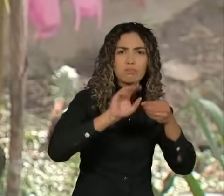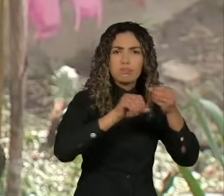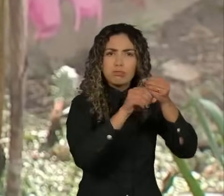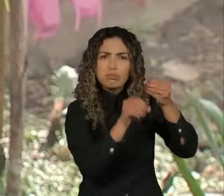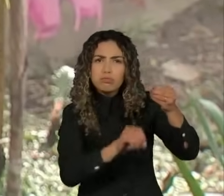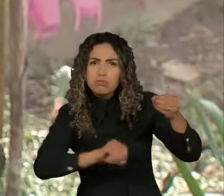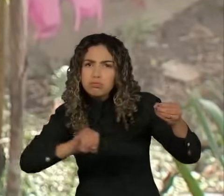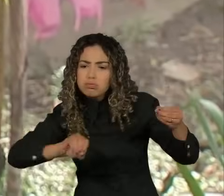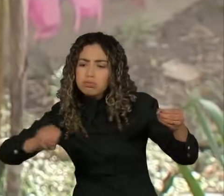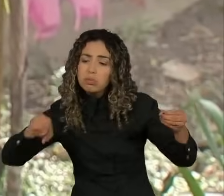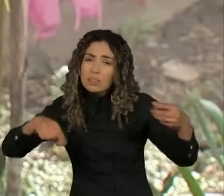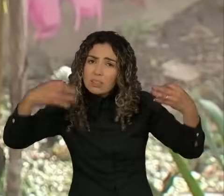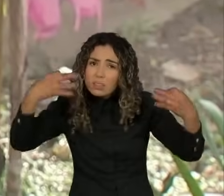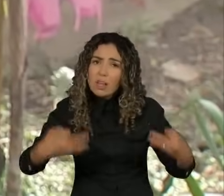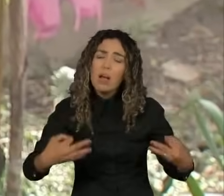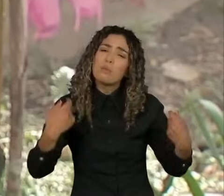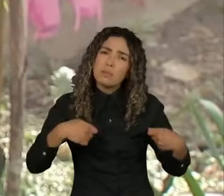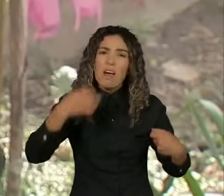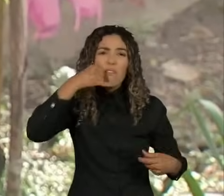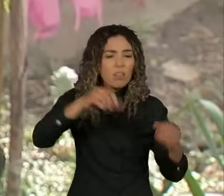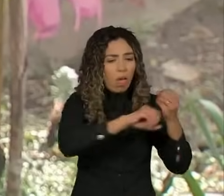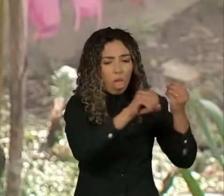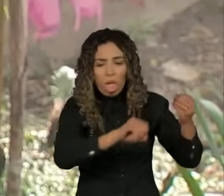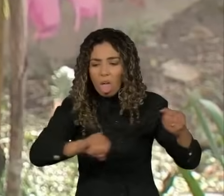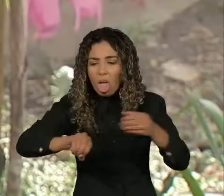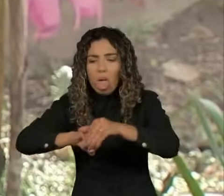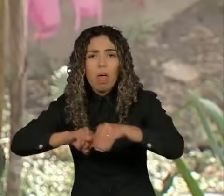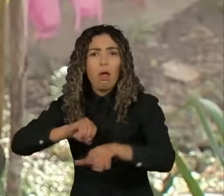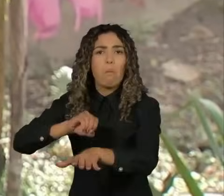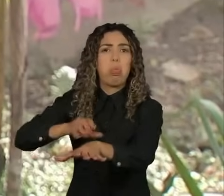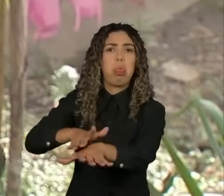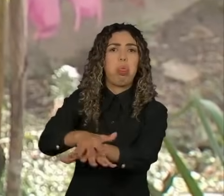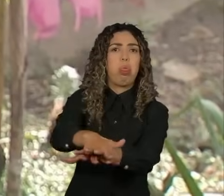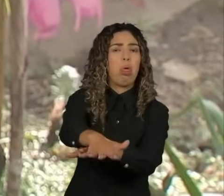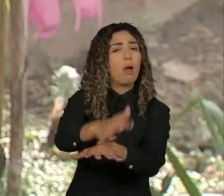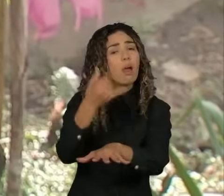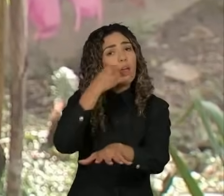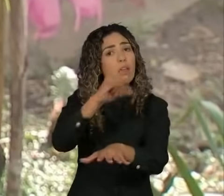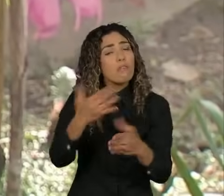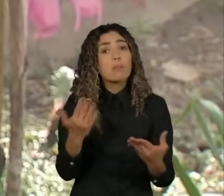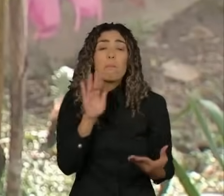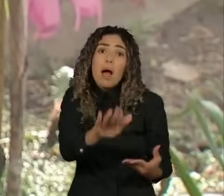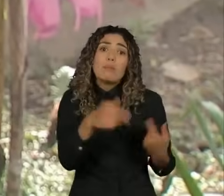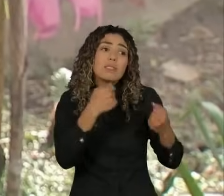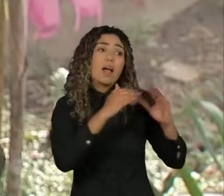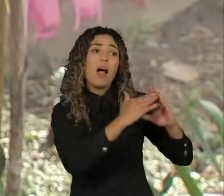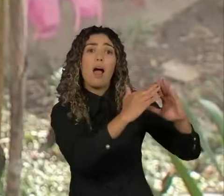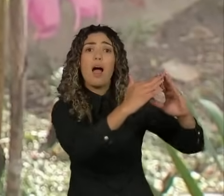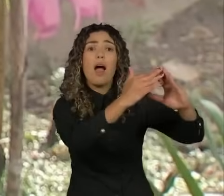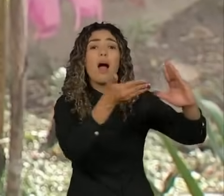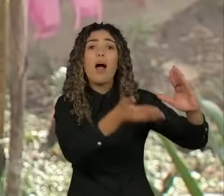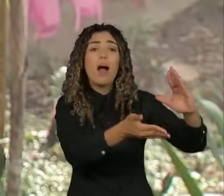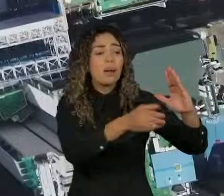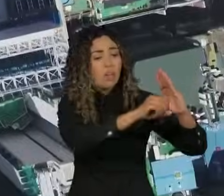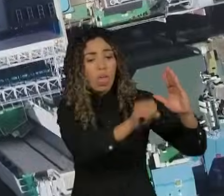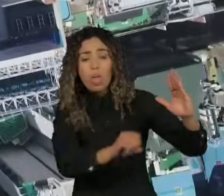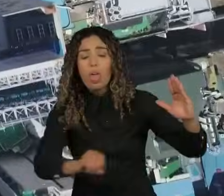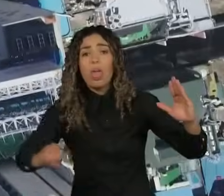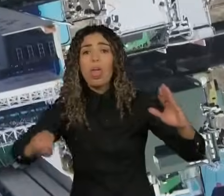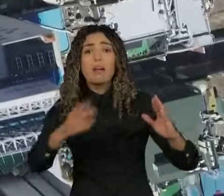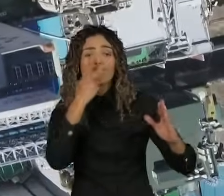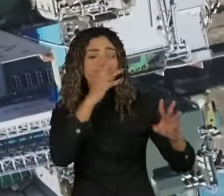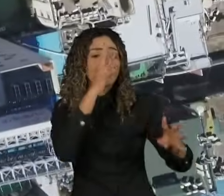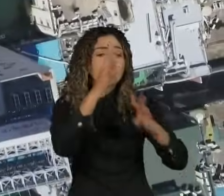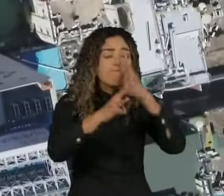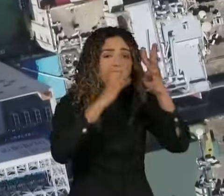porém, nós precisamos que as pessoas tenham habitações adequadas e boas para elas, né? Que elas possam viver bem.